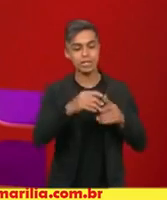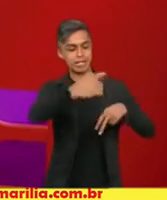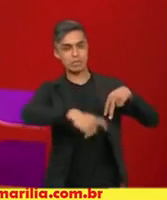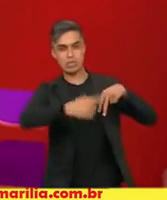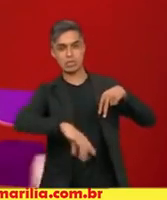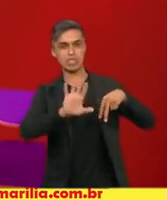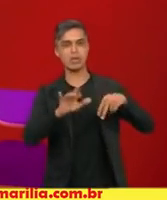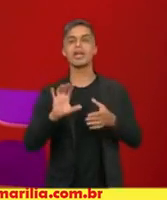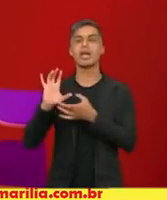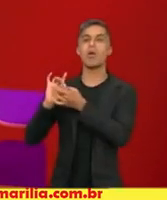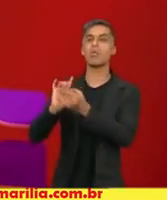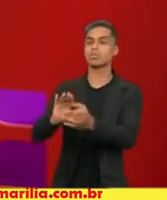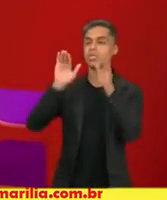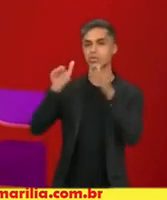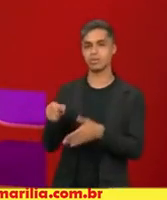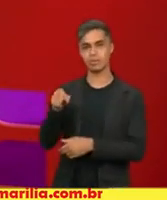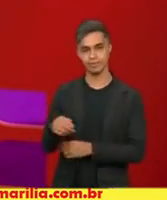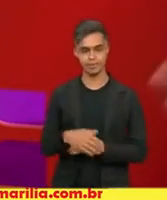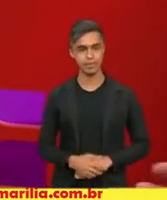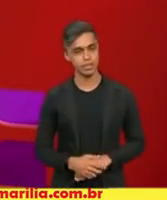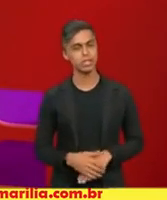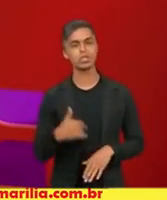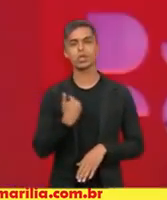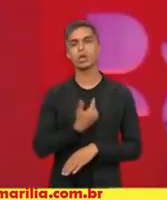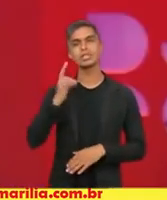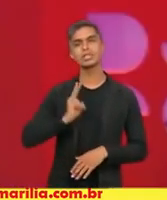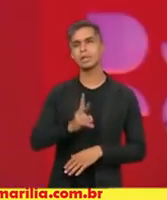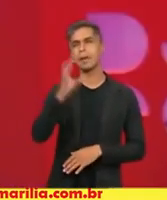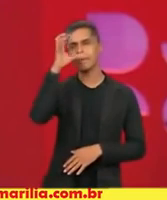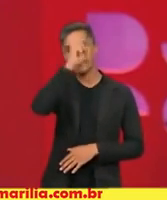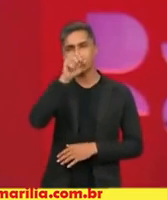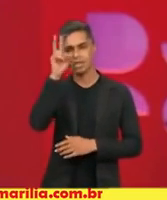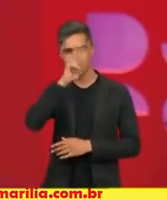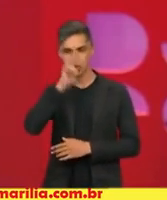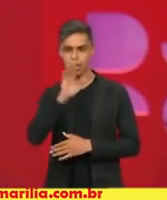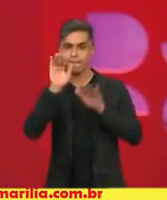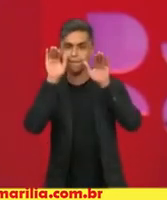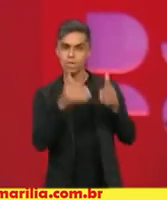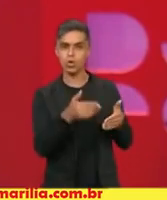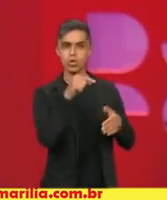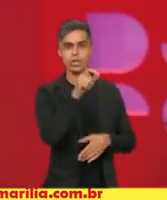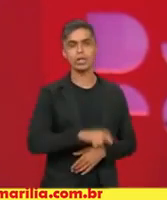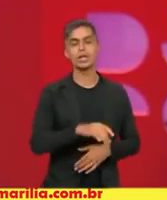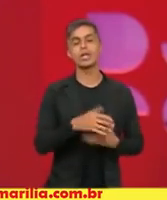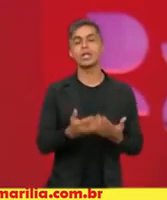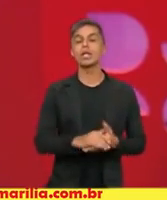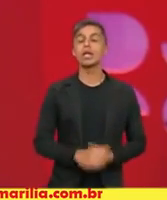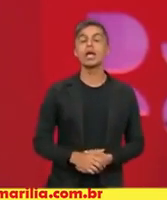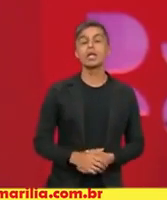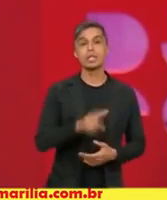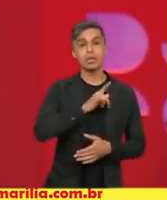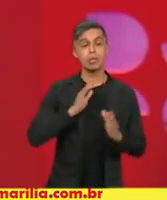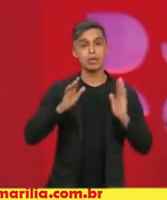contexto, né? Porque a gente está muito acostumado a aprender a história. A gente tem a Era Vargas, né? A gente tem, assim,